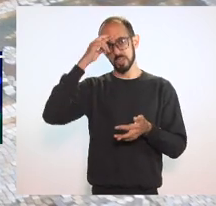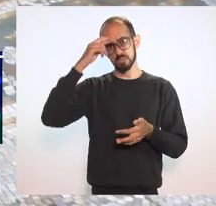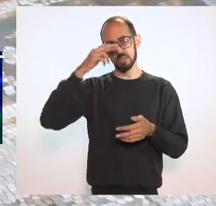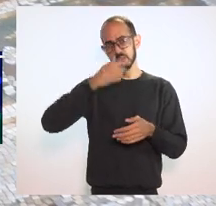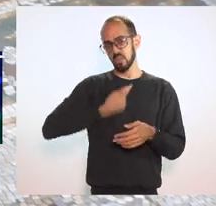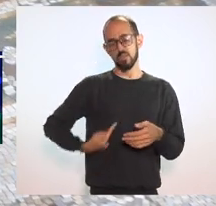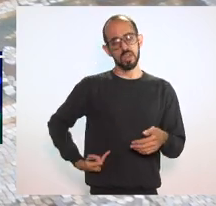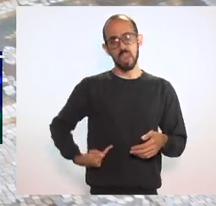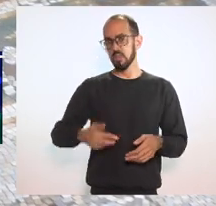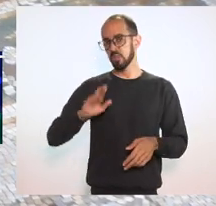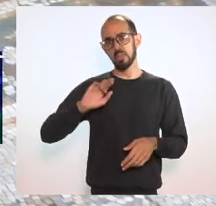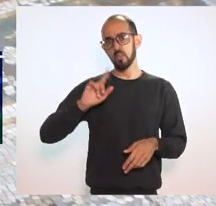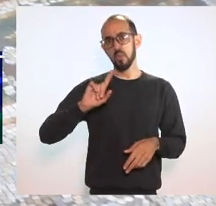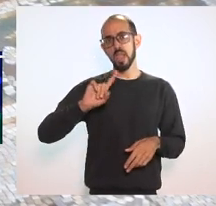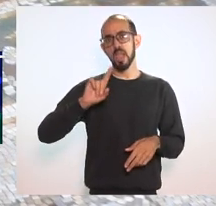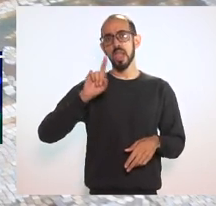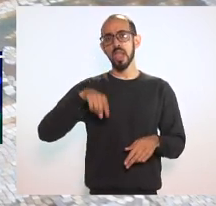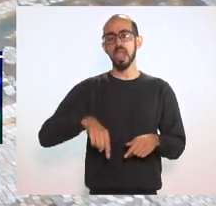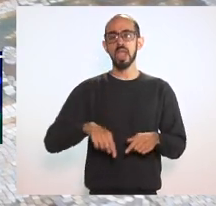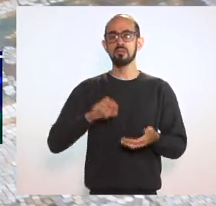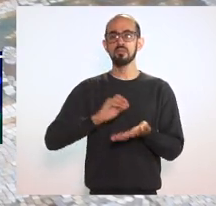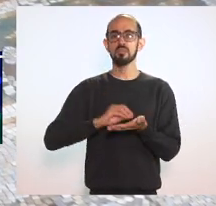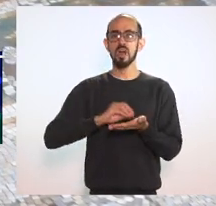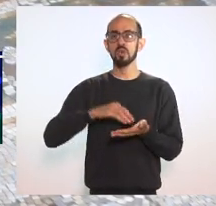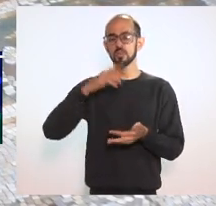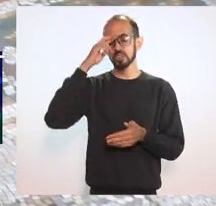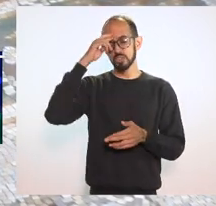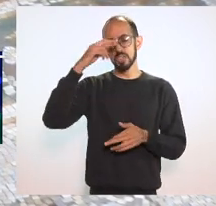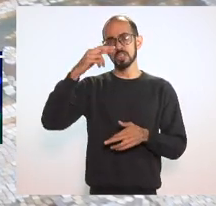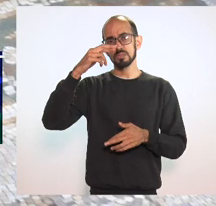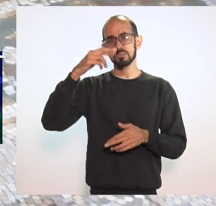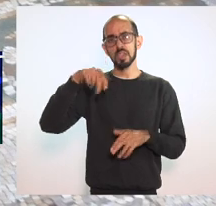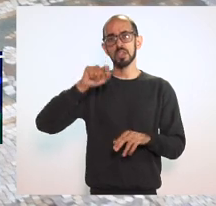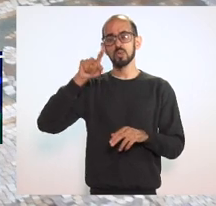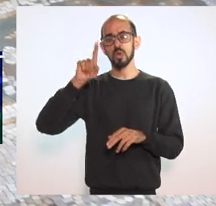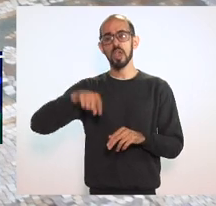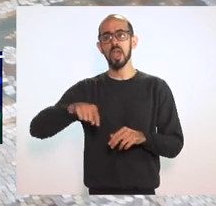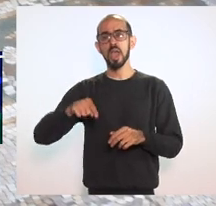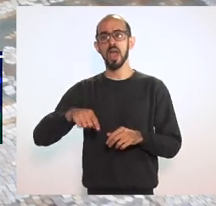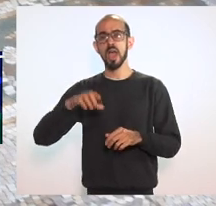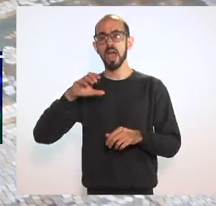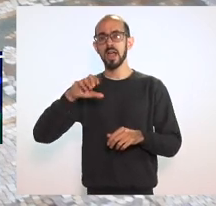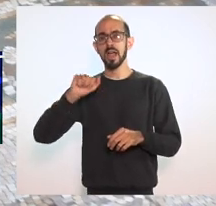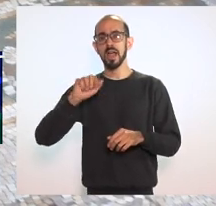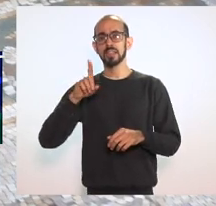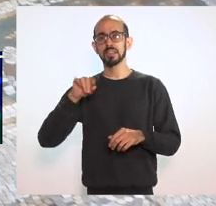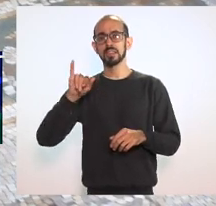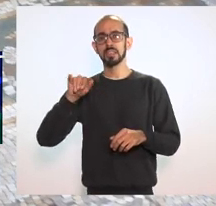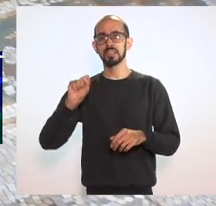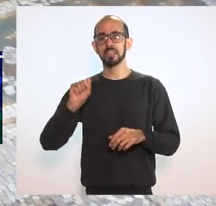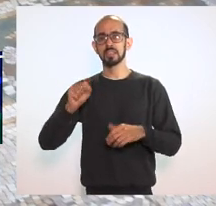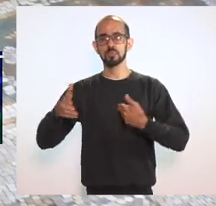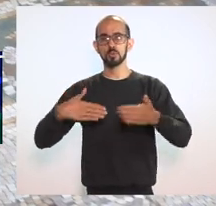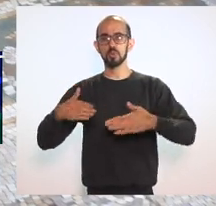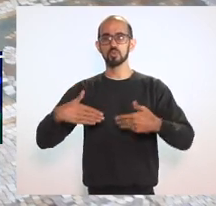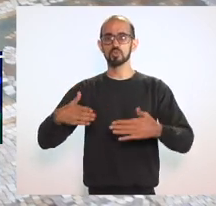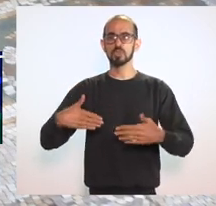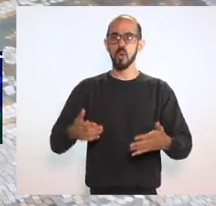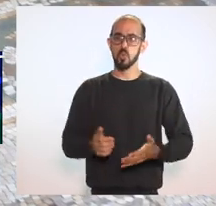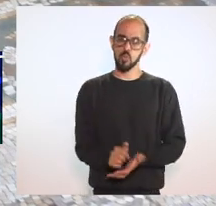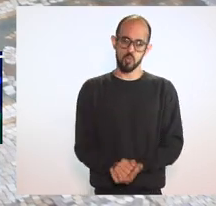produtiva independente da medida ser mais restritiva ou menos restritiva obviamente temos que salvar vidas